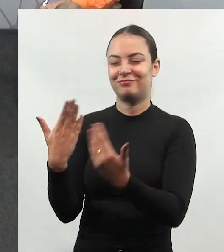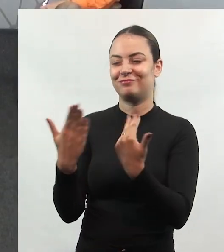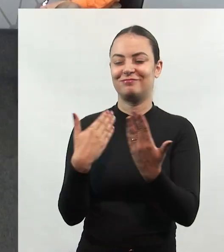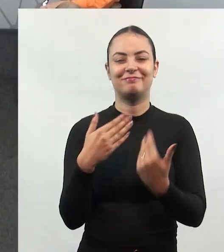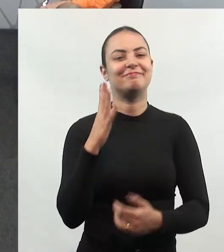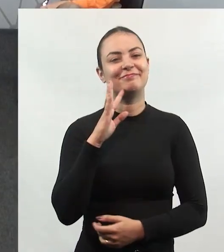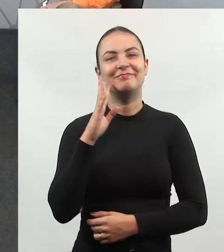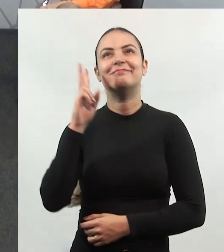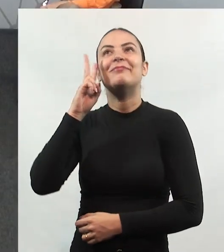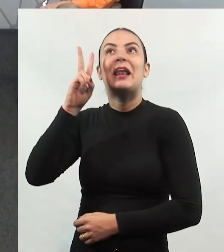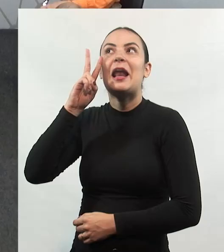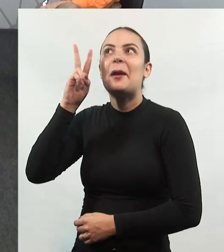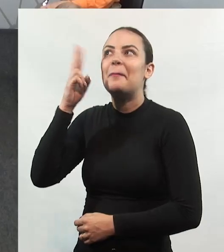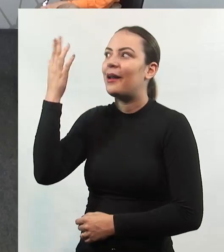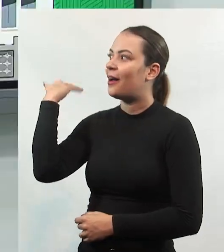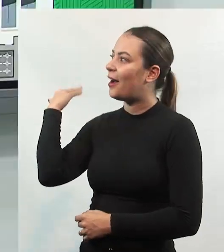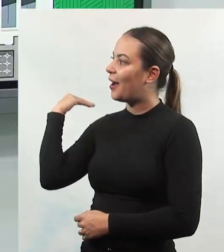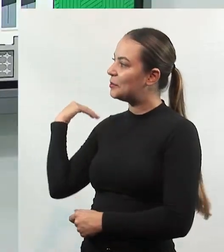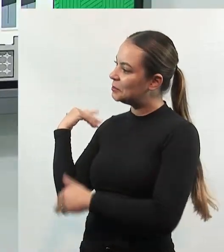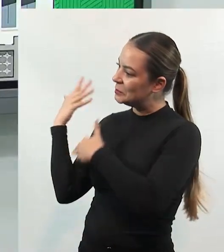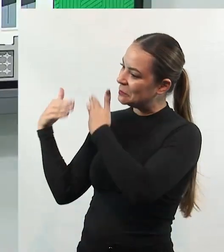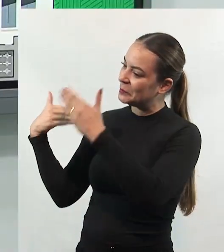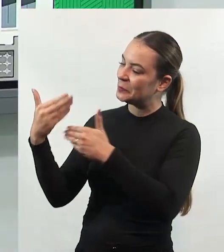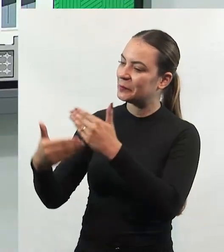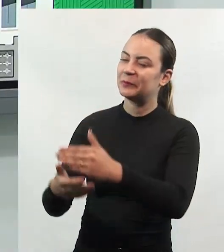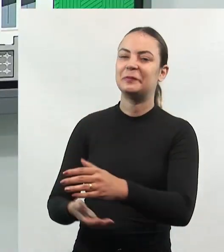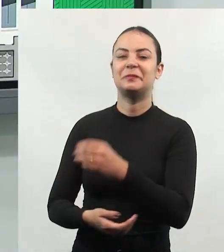não é ciência. E quando a gente ia apresentar os trabalhos com ele,